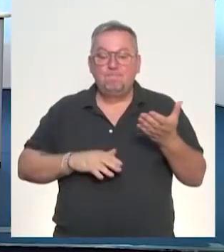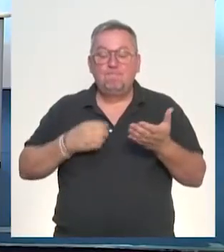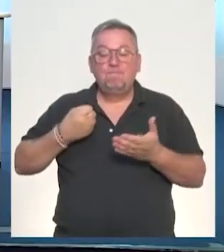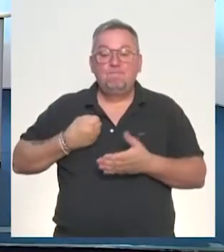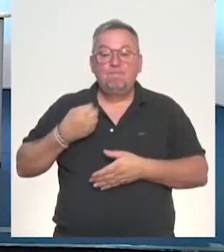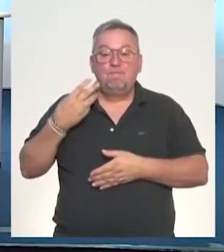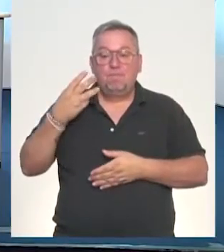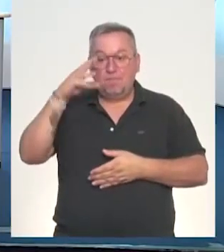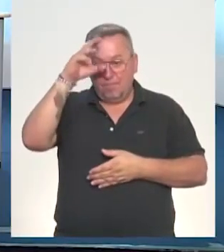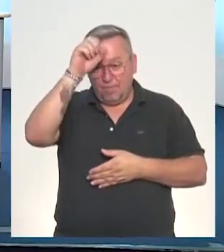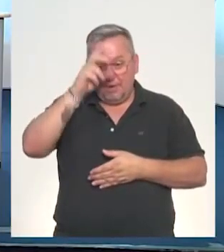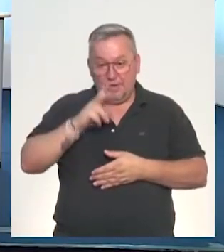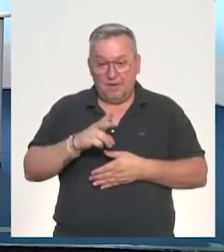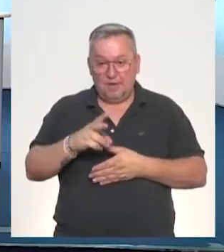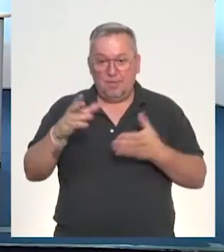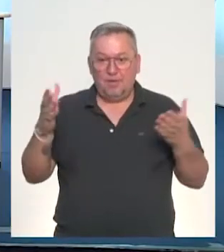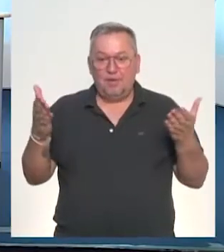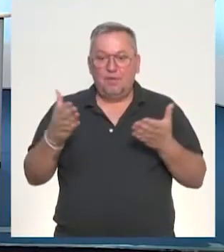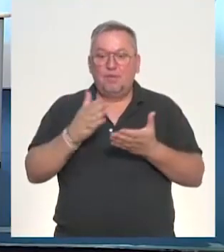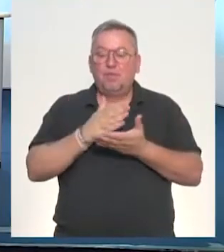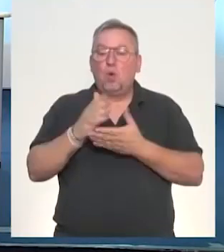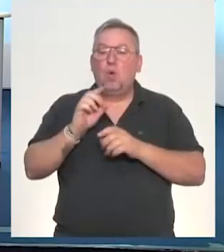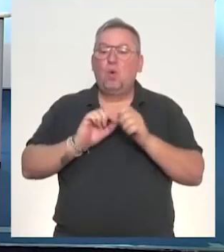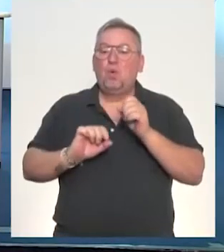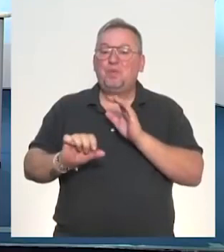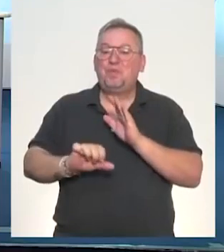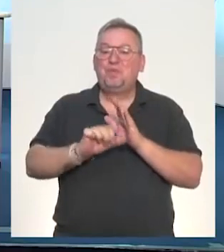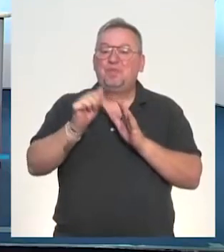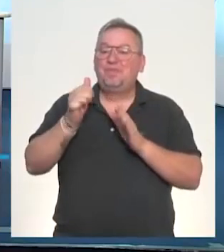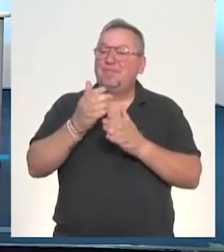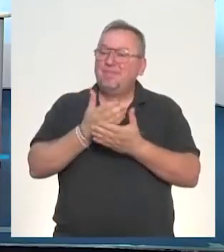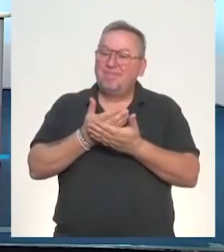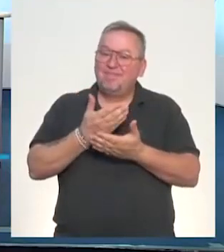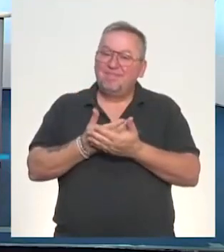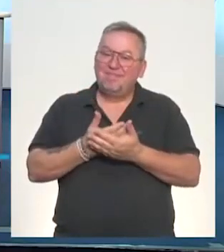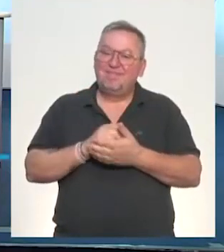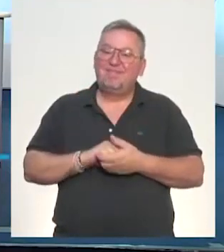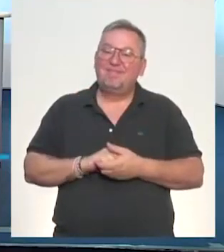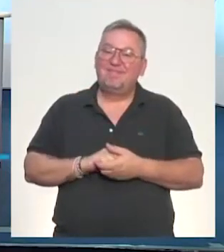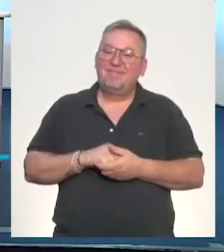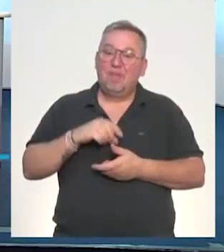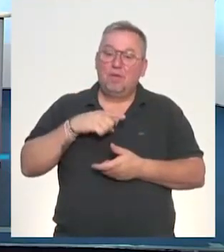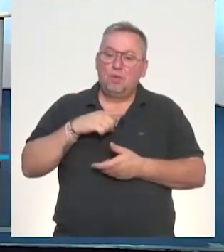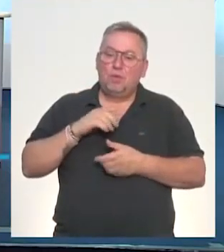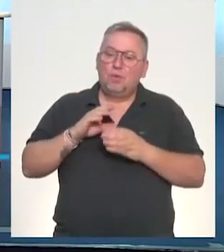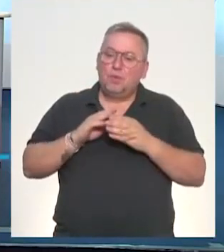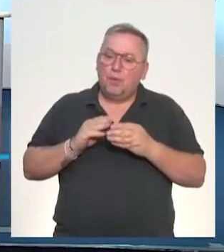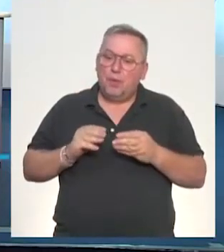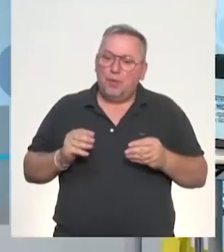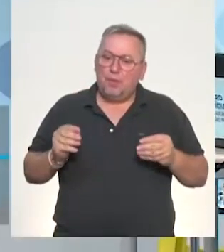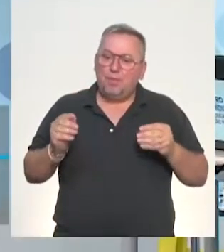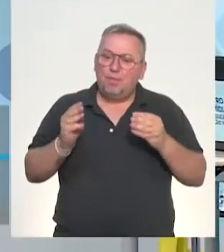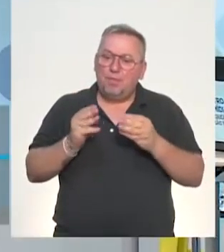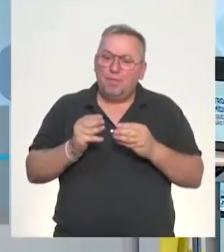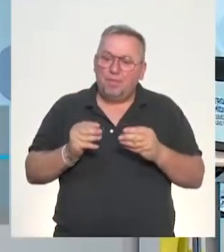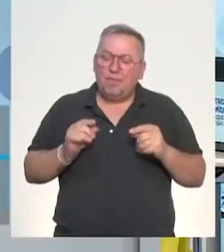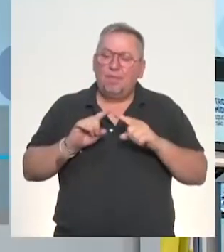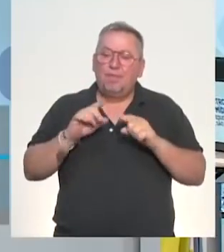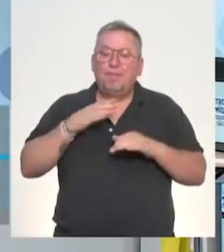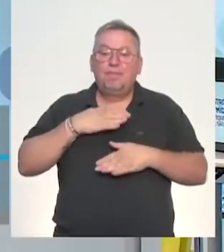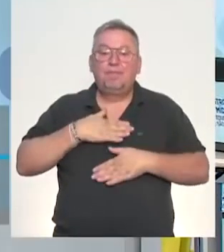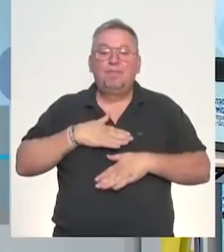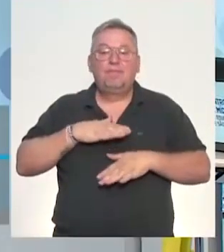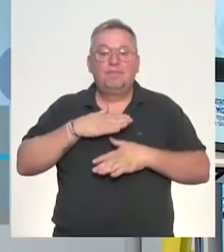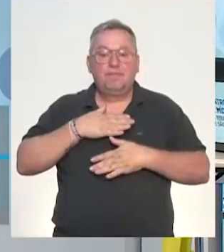lá do Aprender Sempre. Então, hoje a gente começa a primeira aula. Aula um pouquinho delicada, então a gente vai com bastante calma, vai